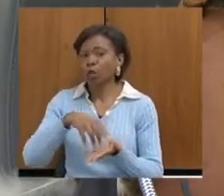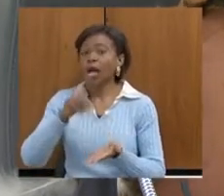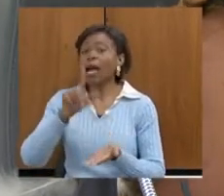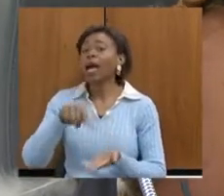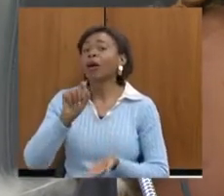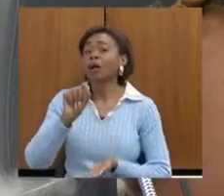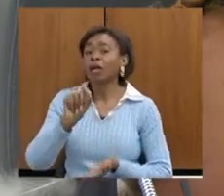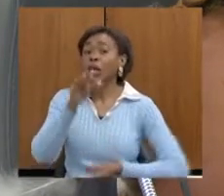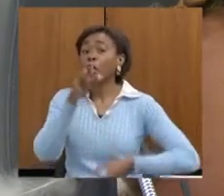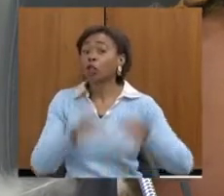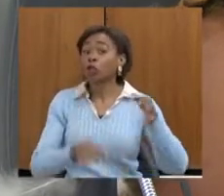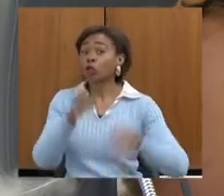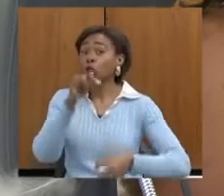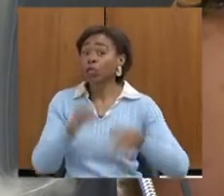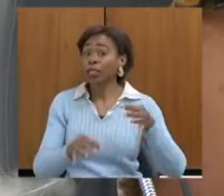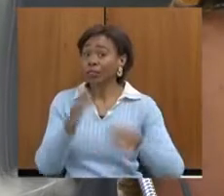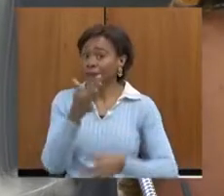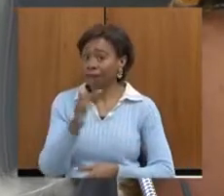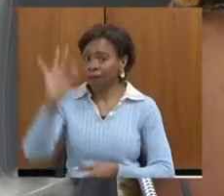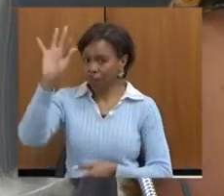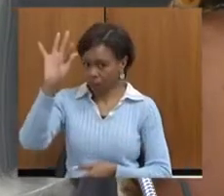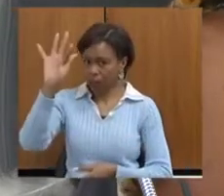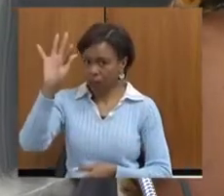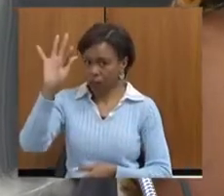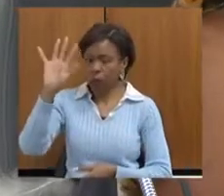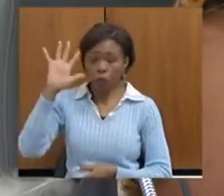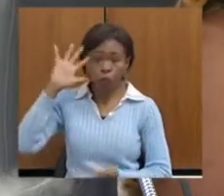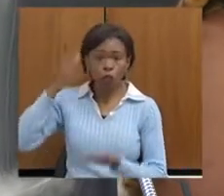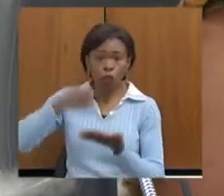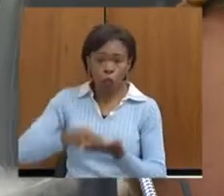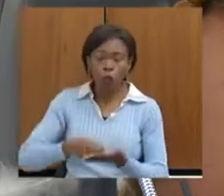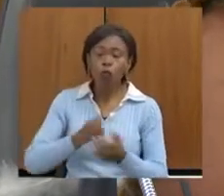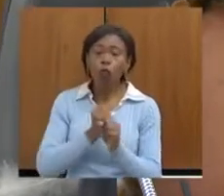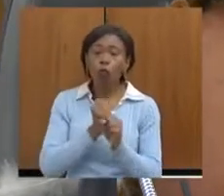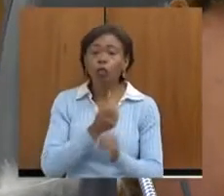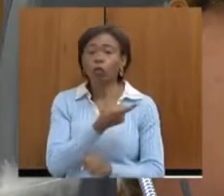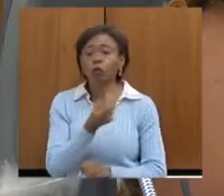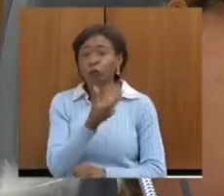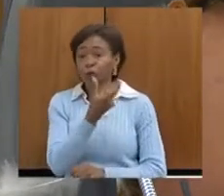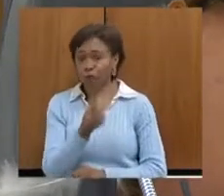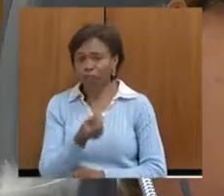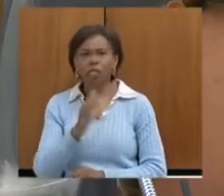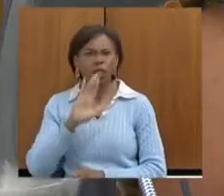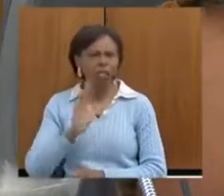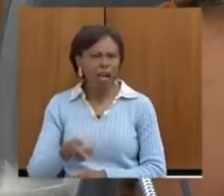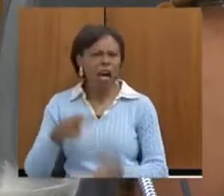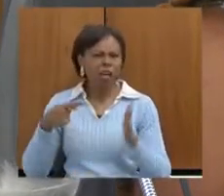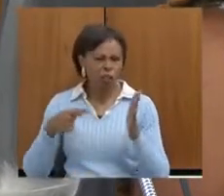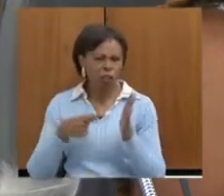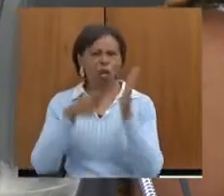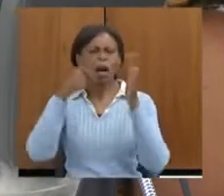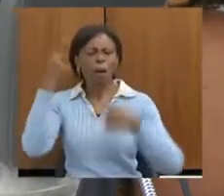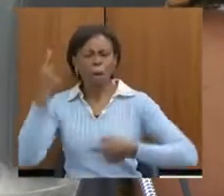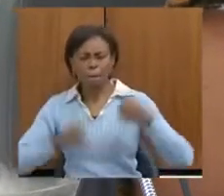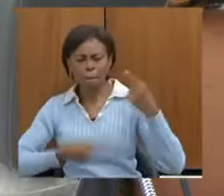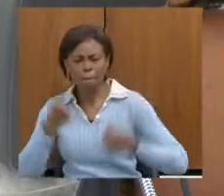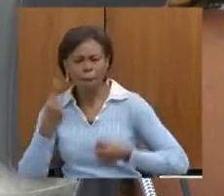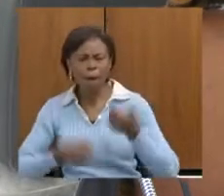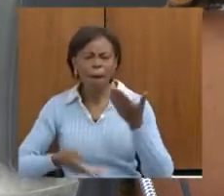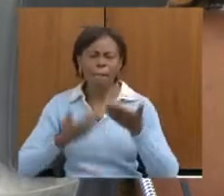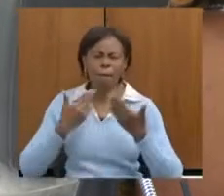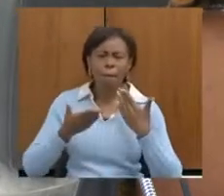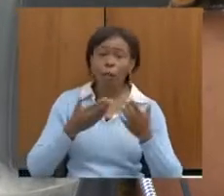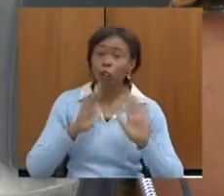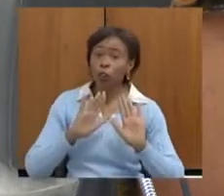justiça federal a partir das decisões de 2020 que já foi amplamente denunciado discutido